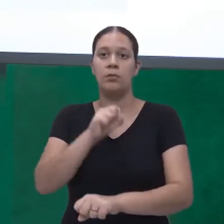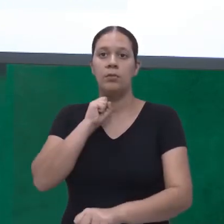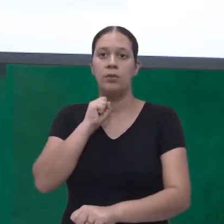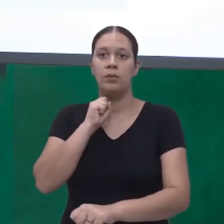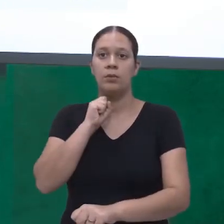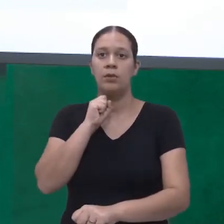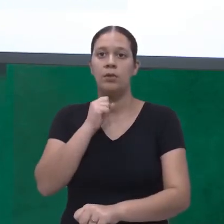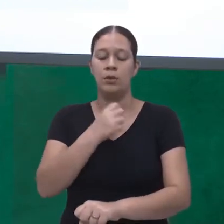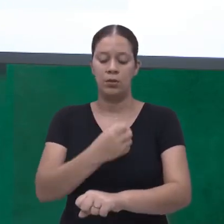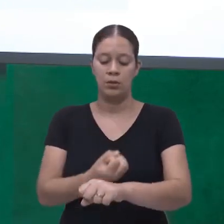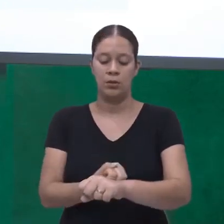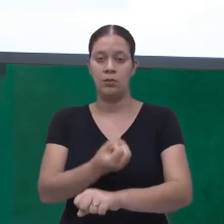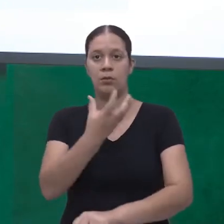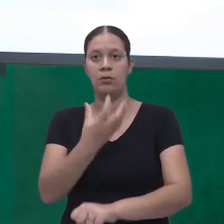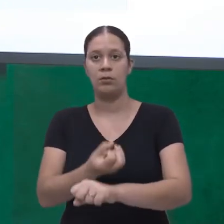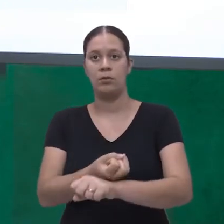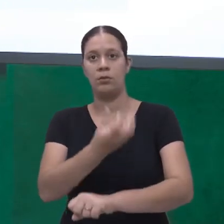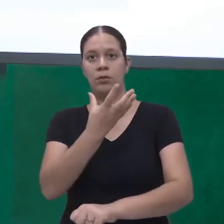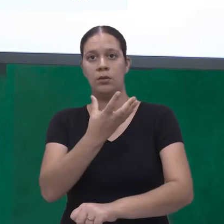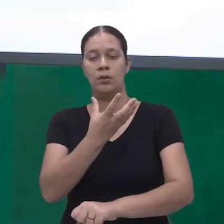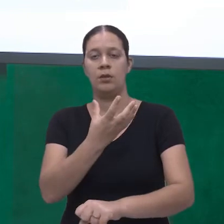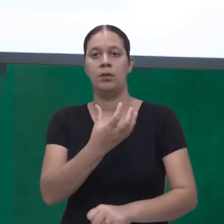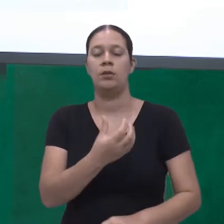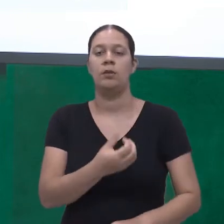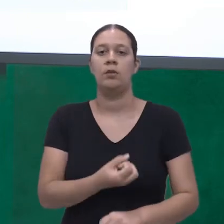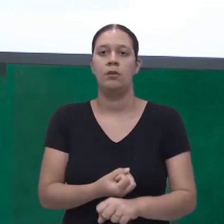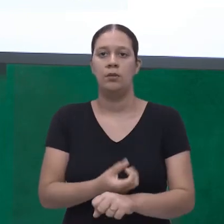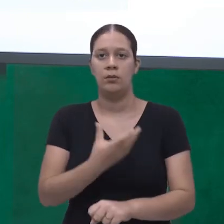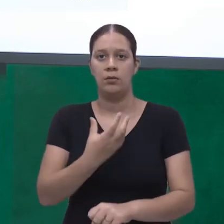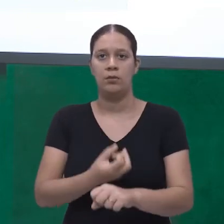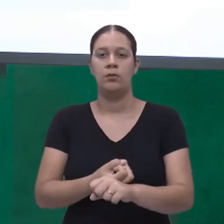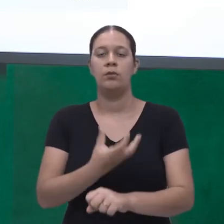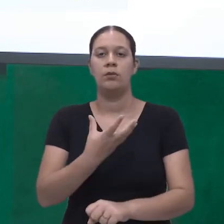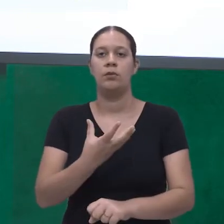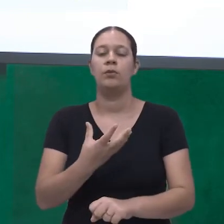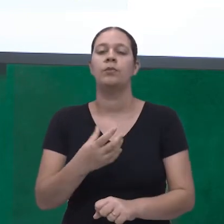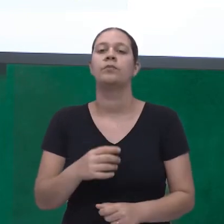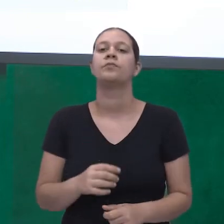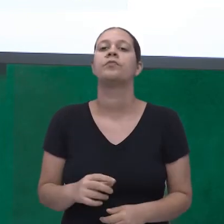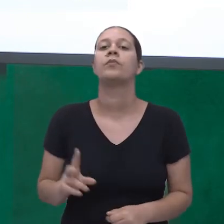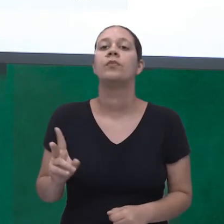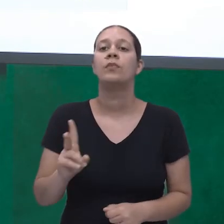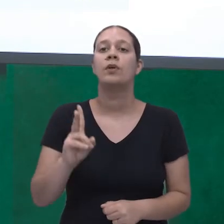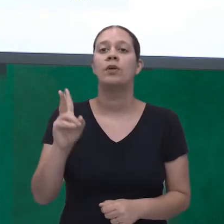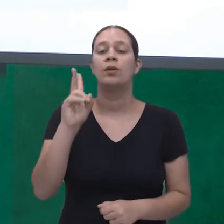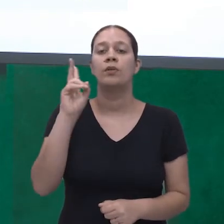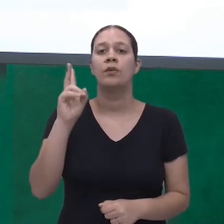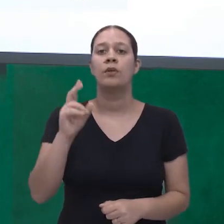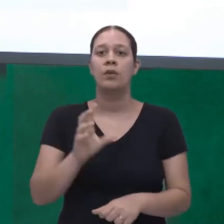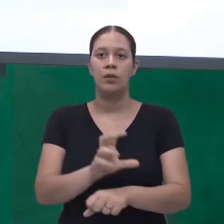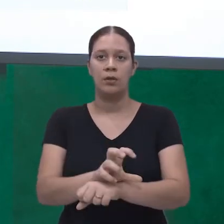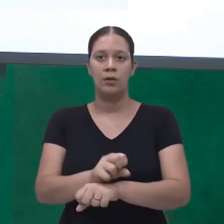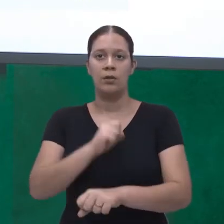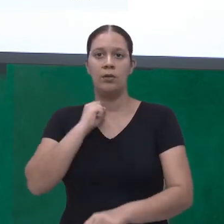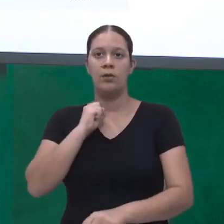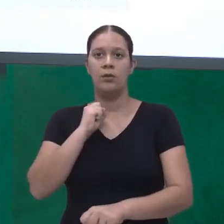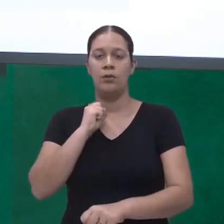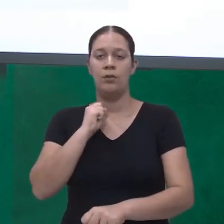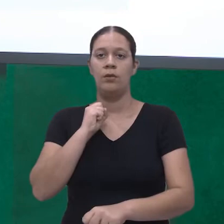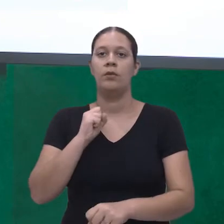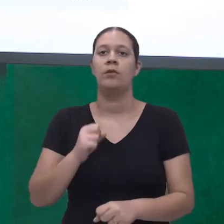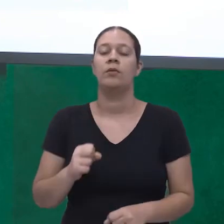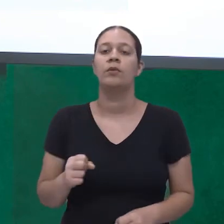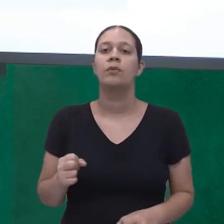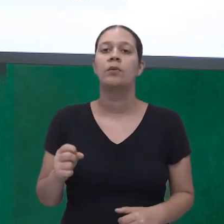a entropia diminua, ele condense, ele diminua seu volume. Então, se absorve calor